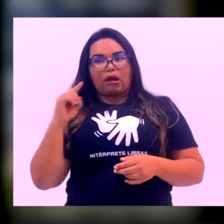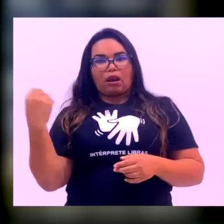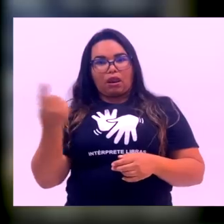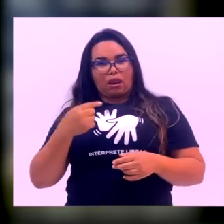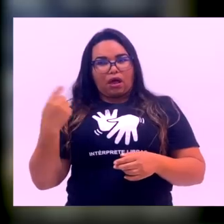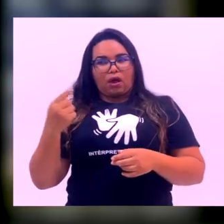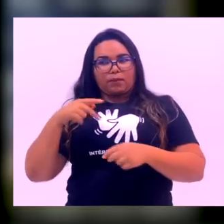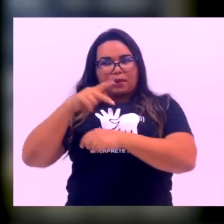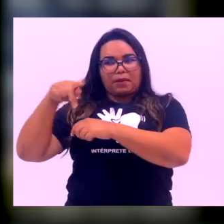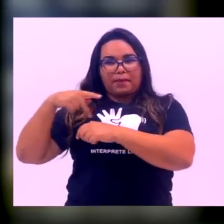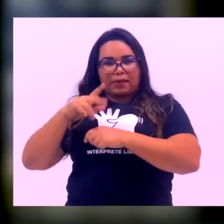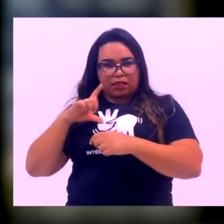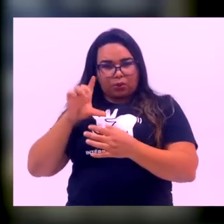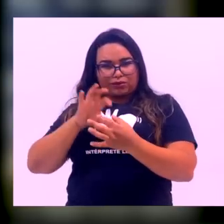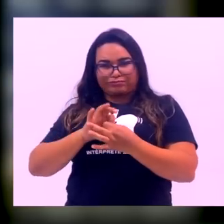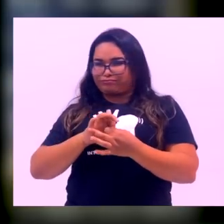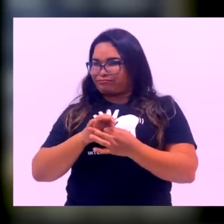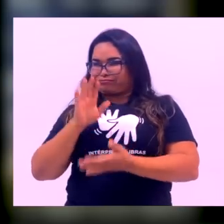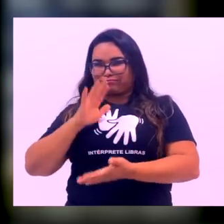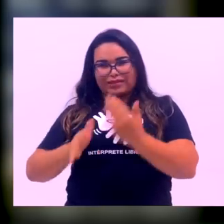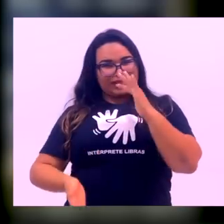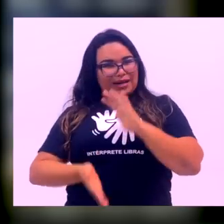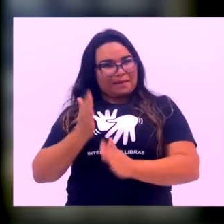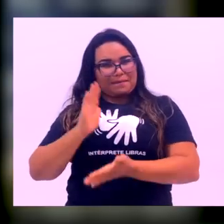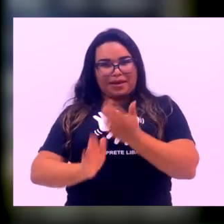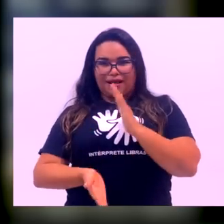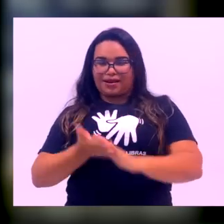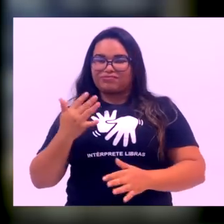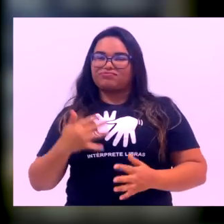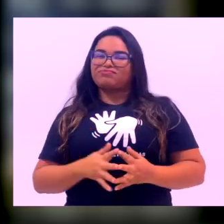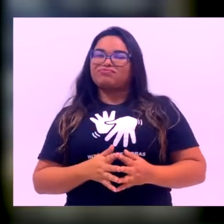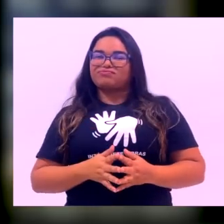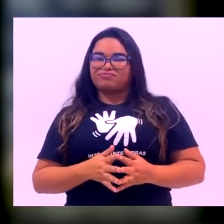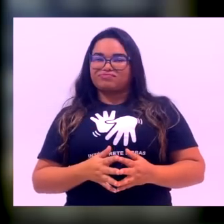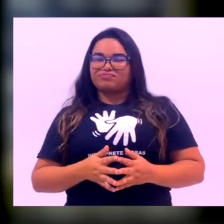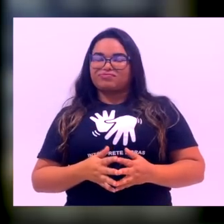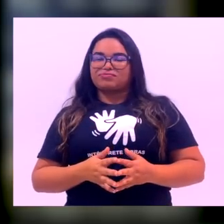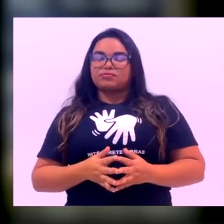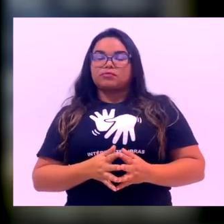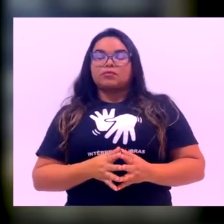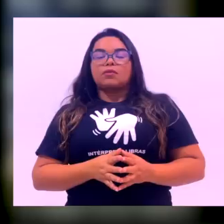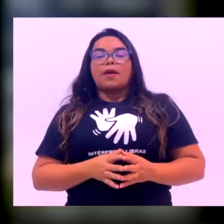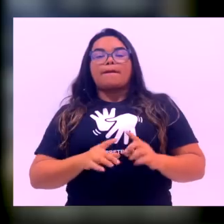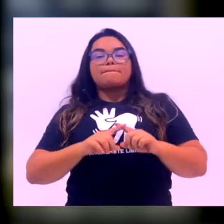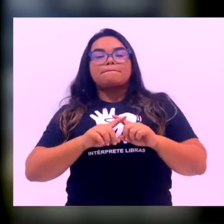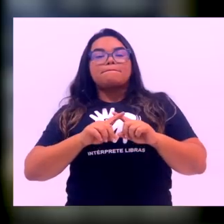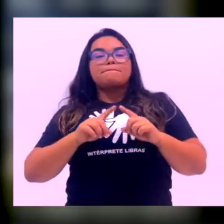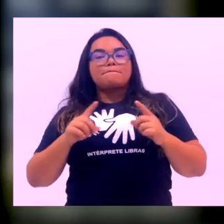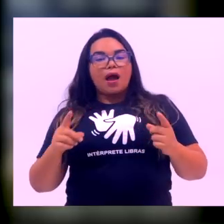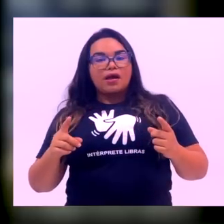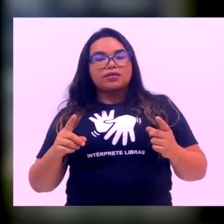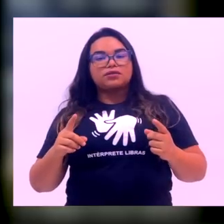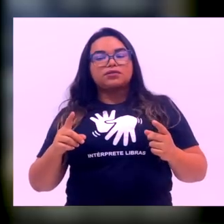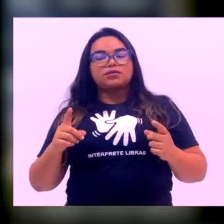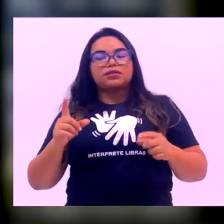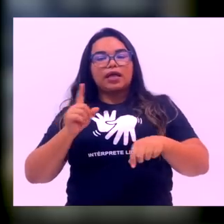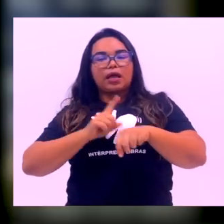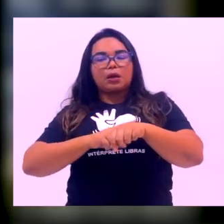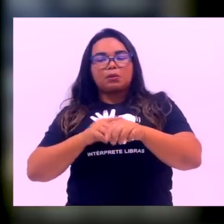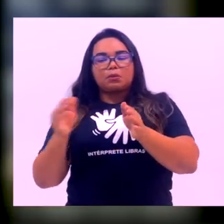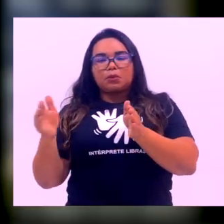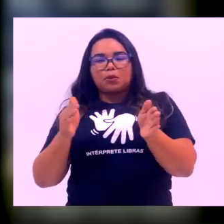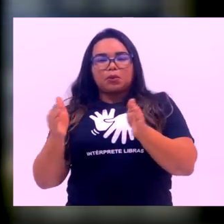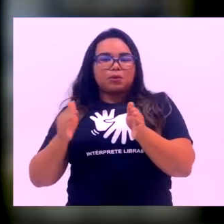disse: Deus deu à humanidade uma sentença suspensa, mas seus dias de graça serão